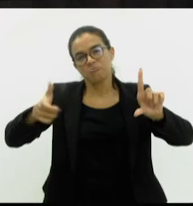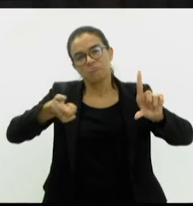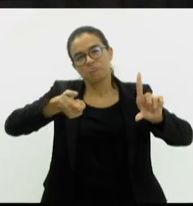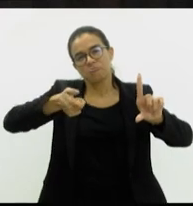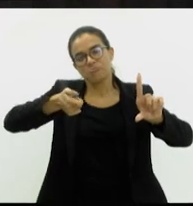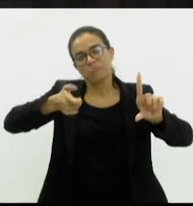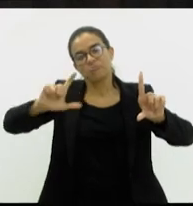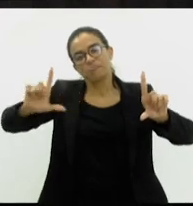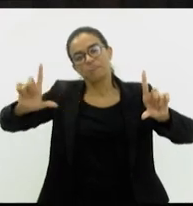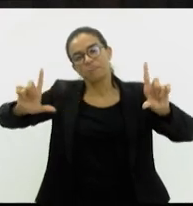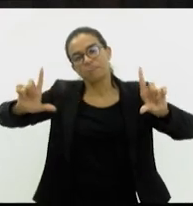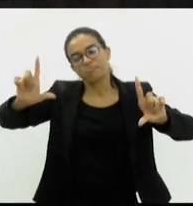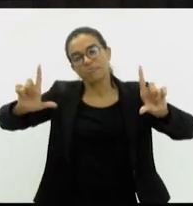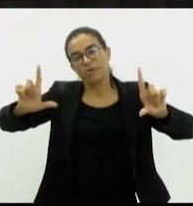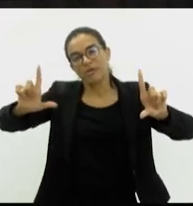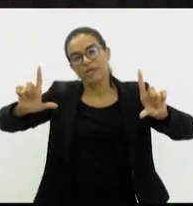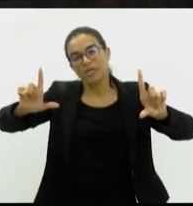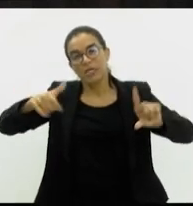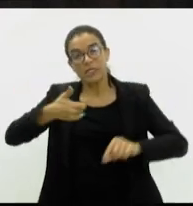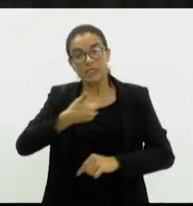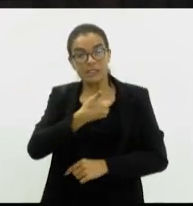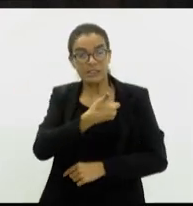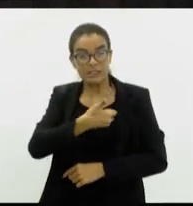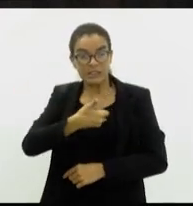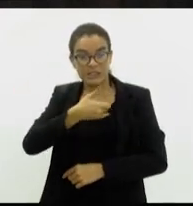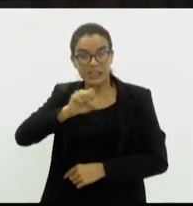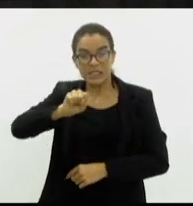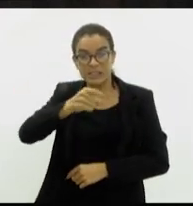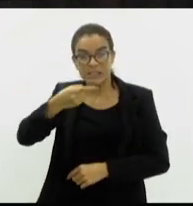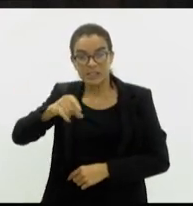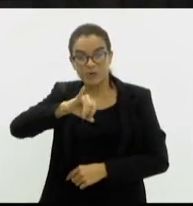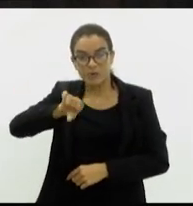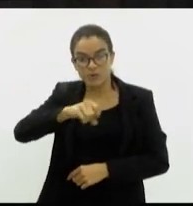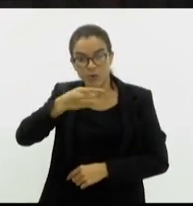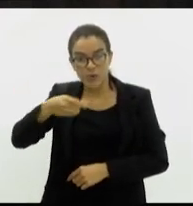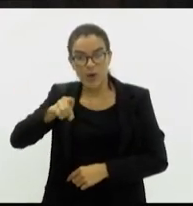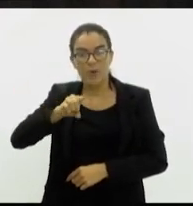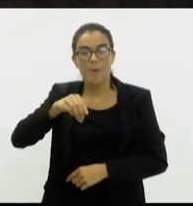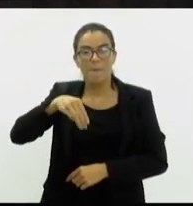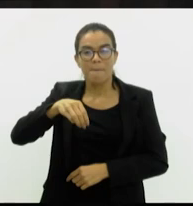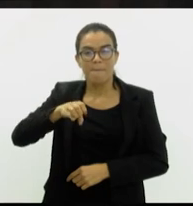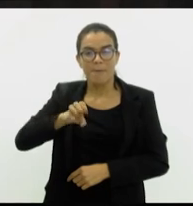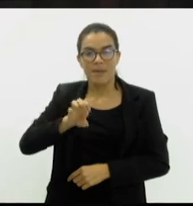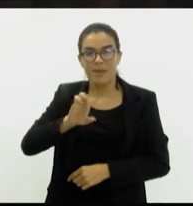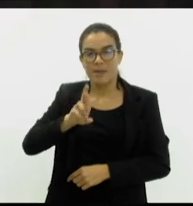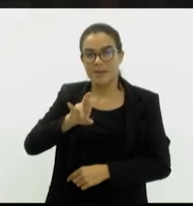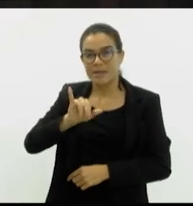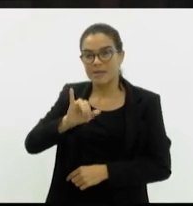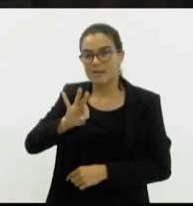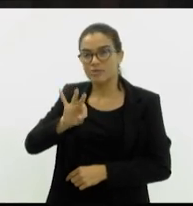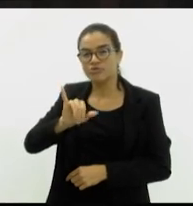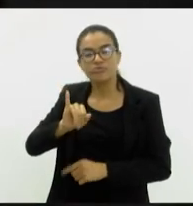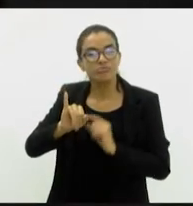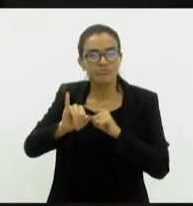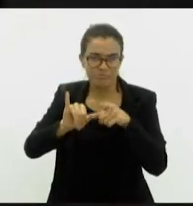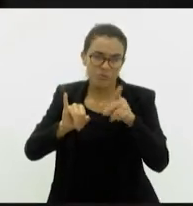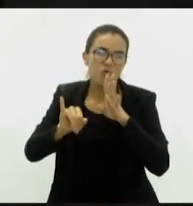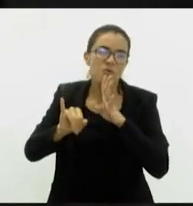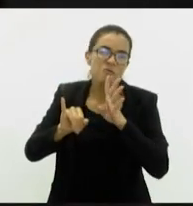noticiário em São João de Miriti que vossa excelência conhece